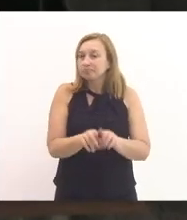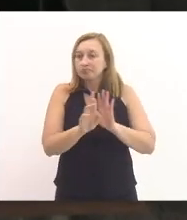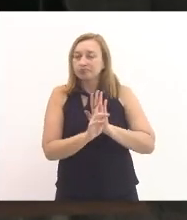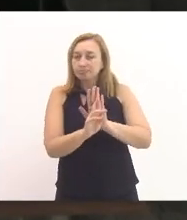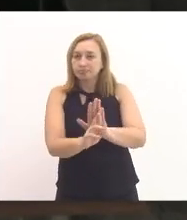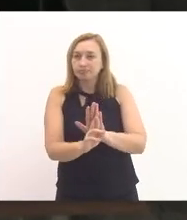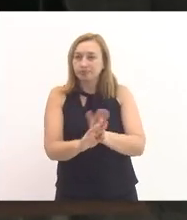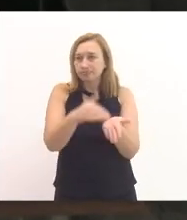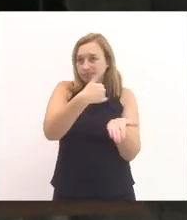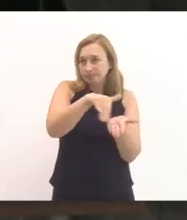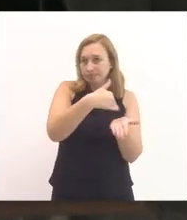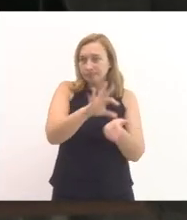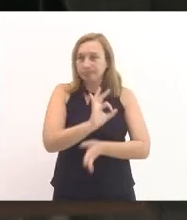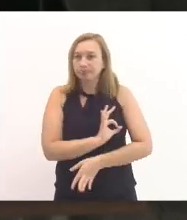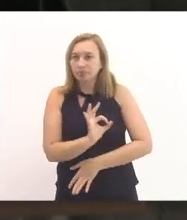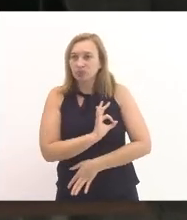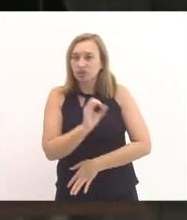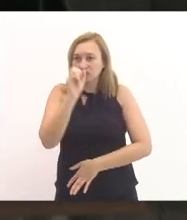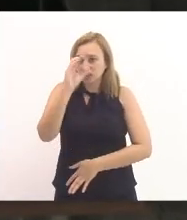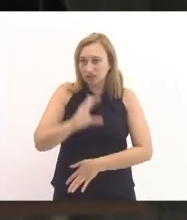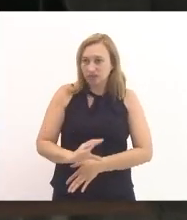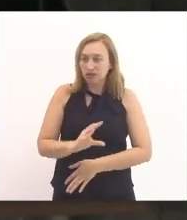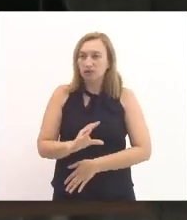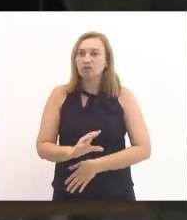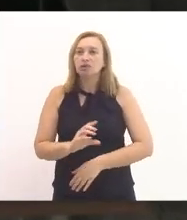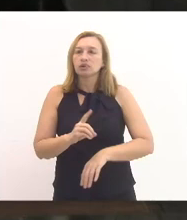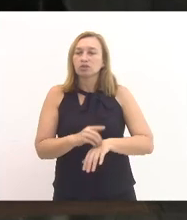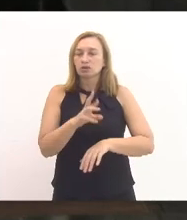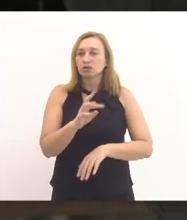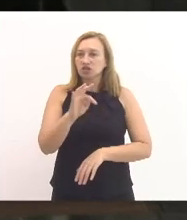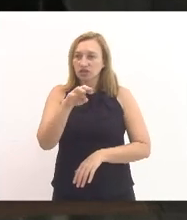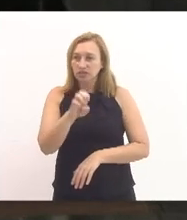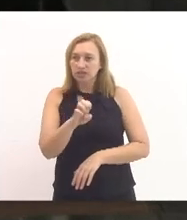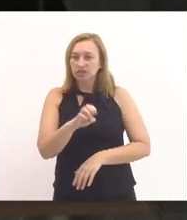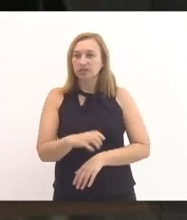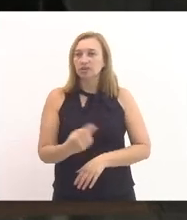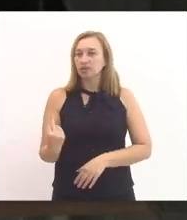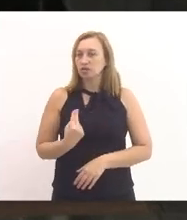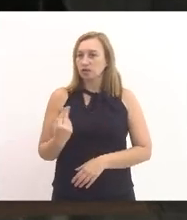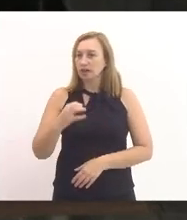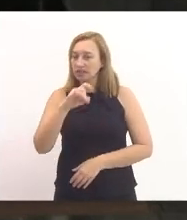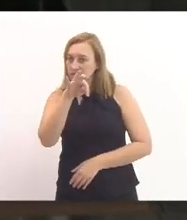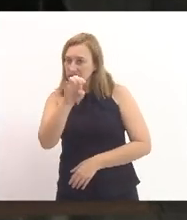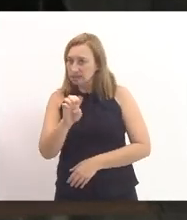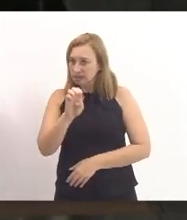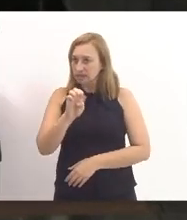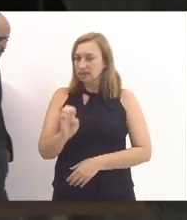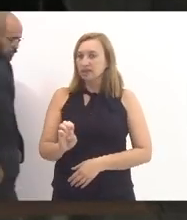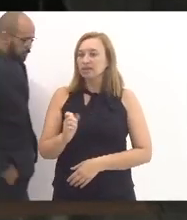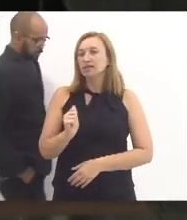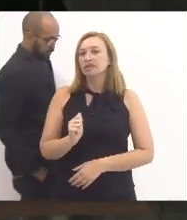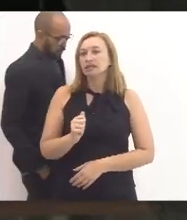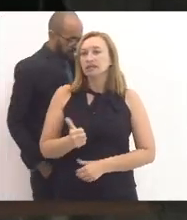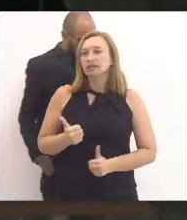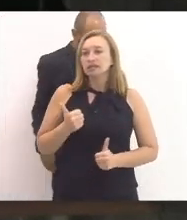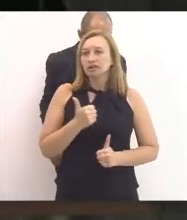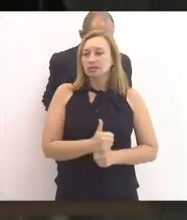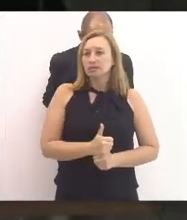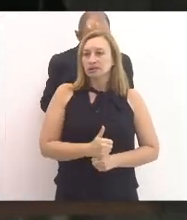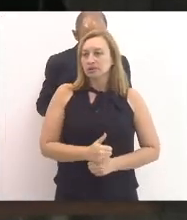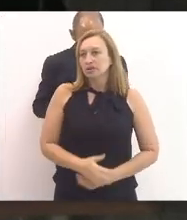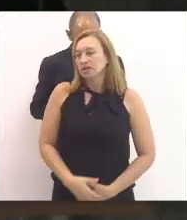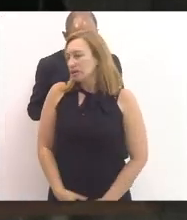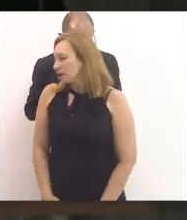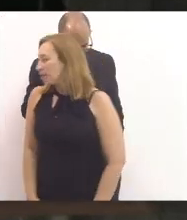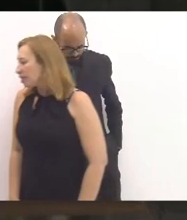representante da secretaria de Polícia Civil Dr Jansen é o meu nome é alessandra como Doutor Rodrigo falou só presidente da associação de